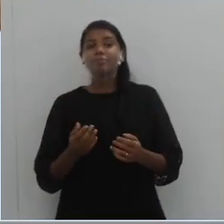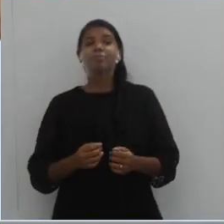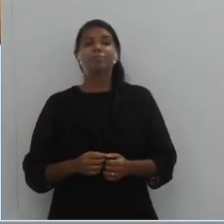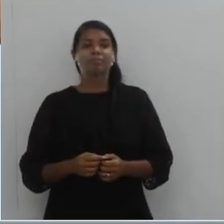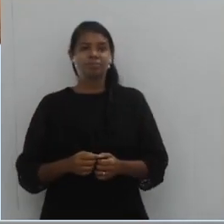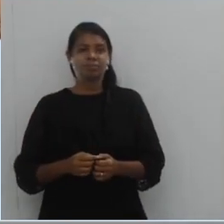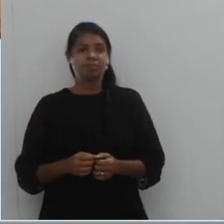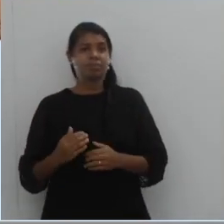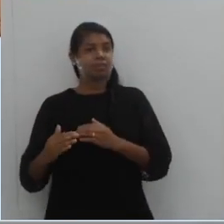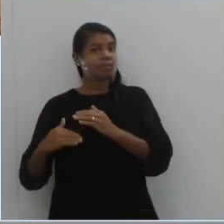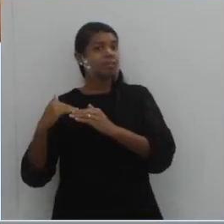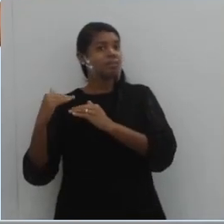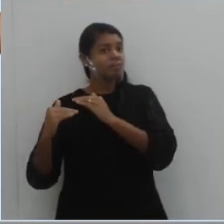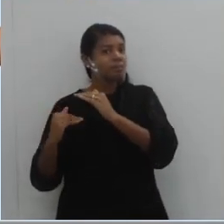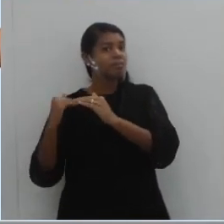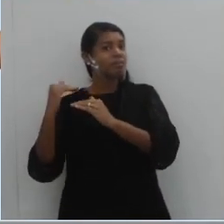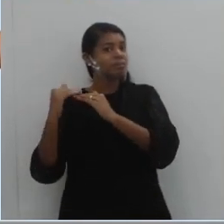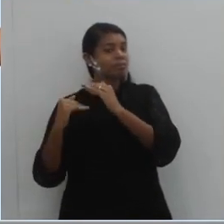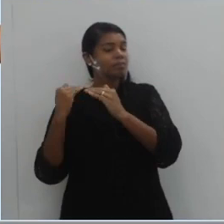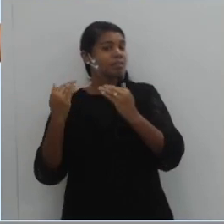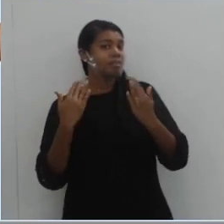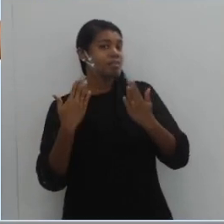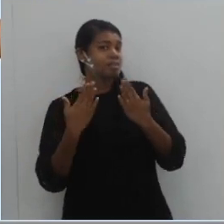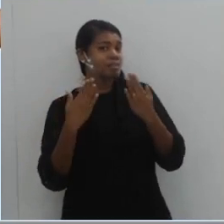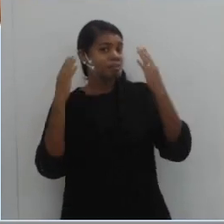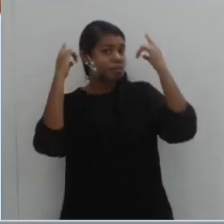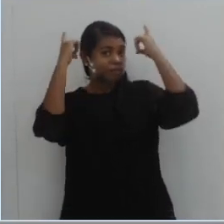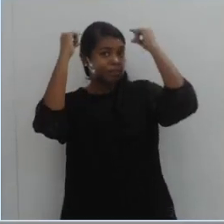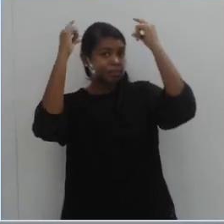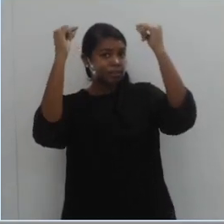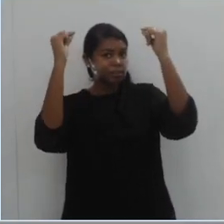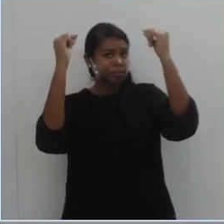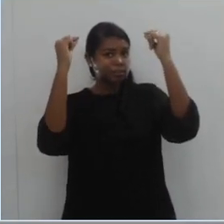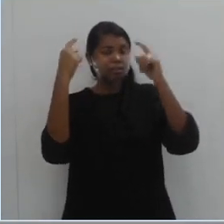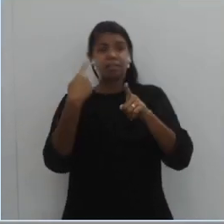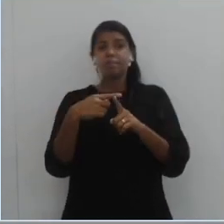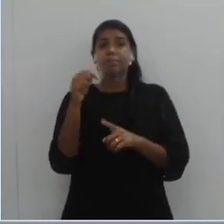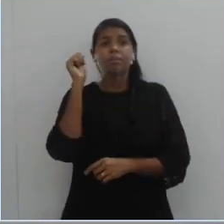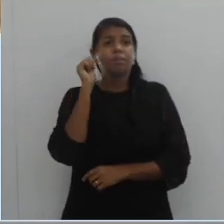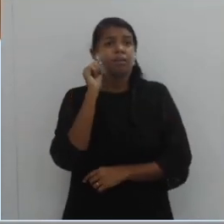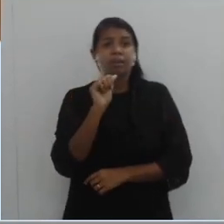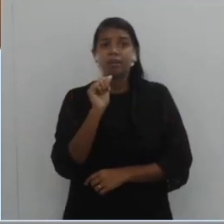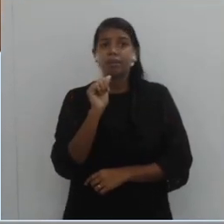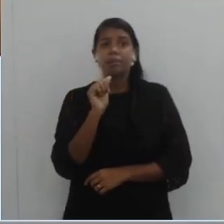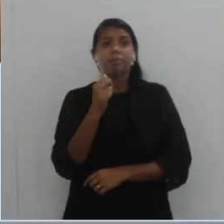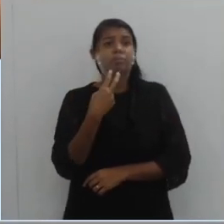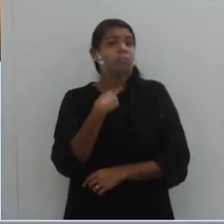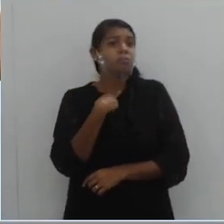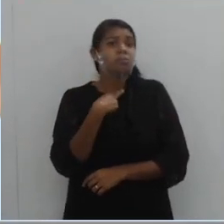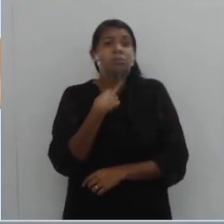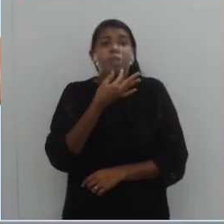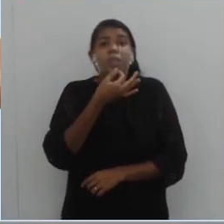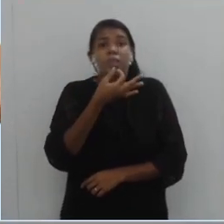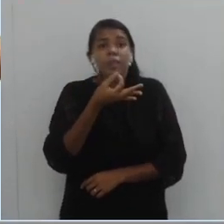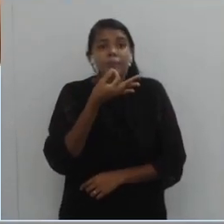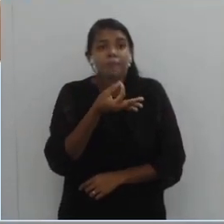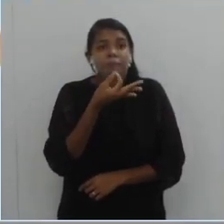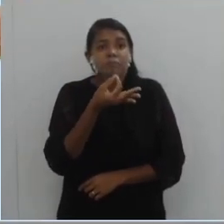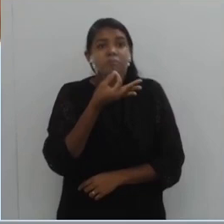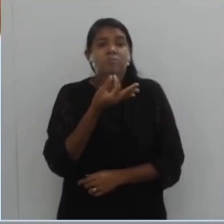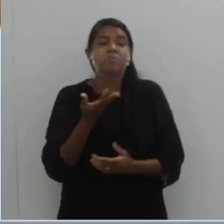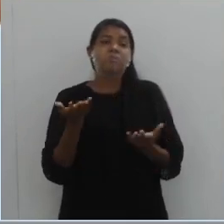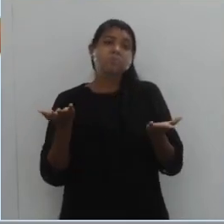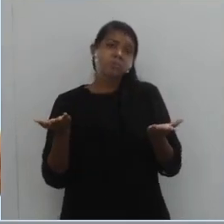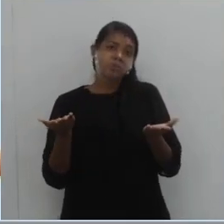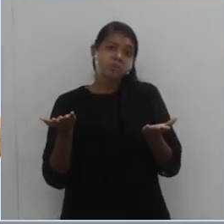grande avanço, né? Se comparado com Grécia. Grécia, a mulher não tem direito nem sequer de opinar. Já em